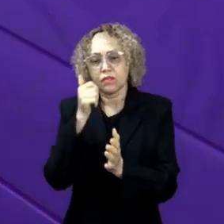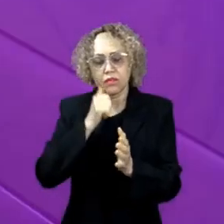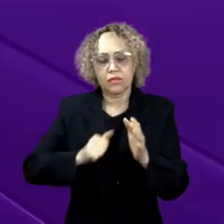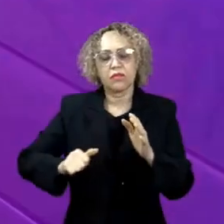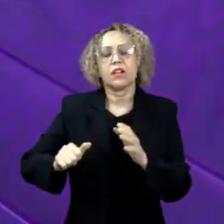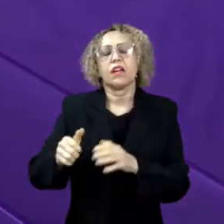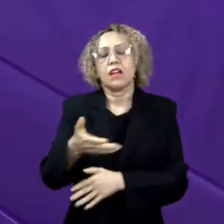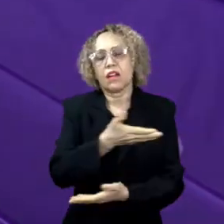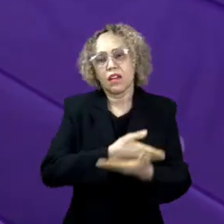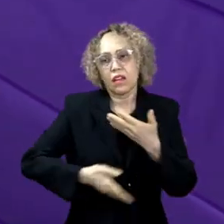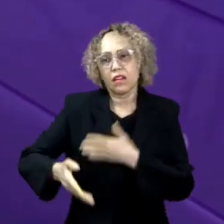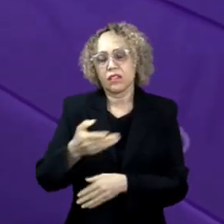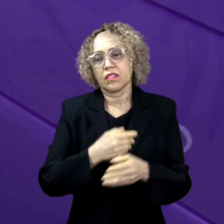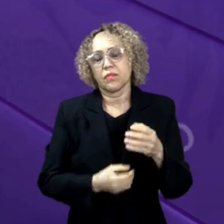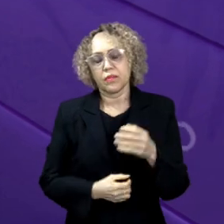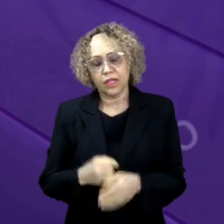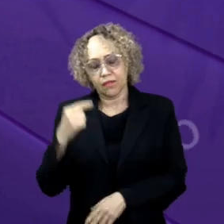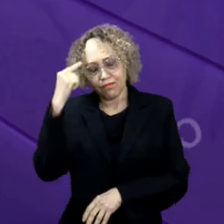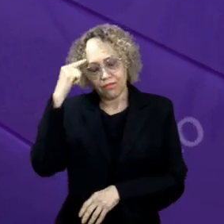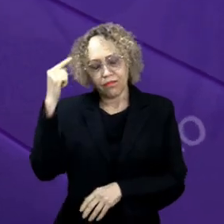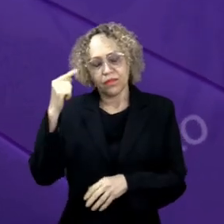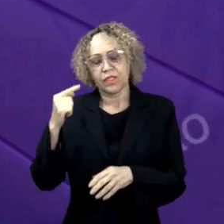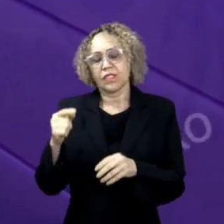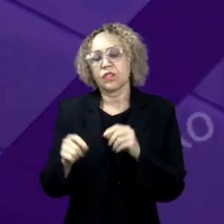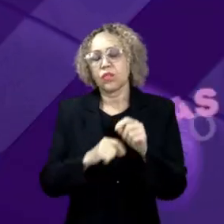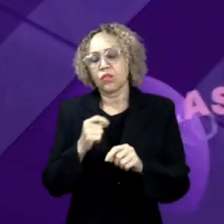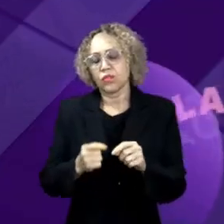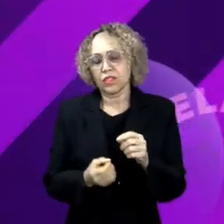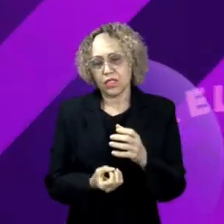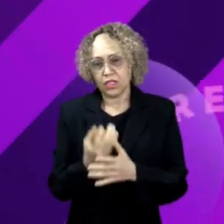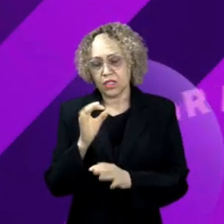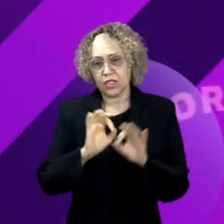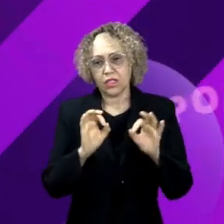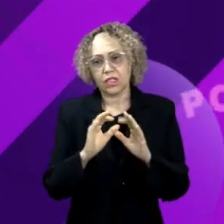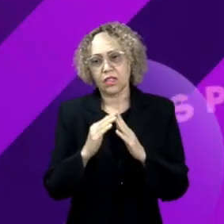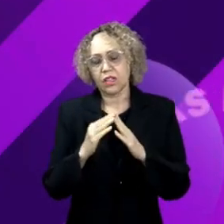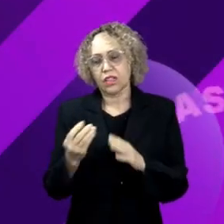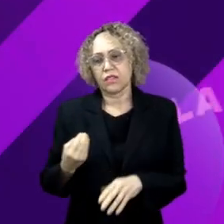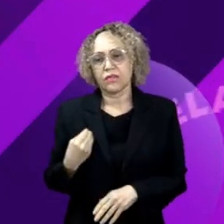também idealizadora da Casa Viva.